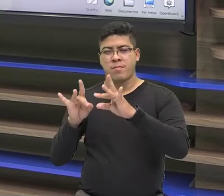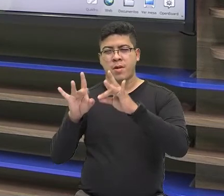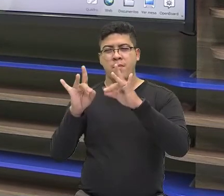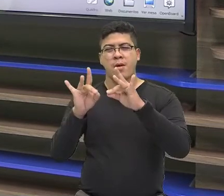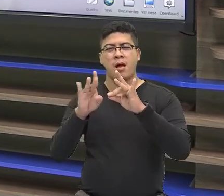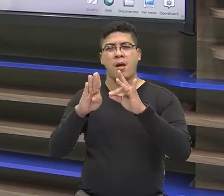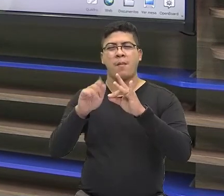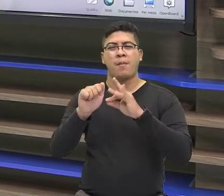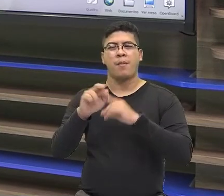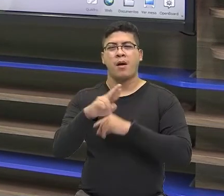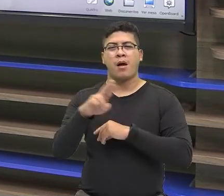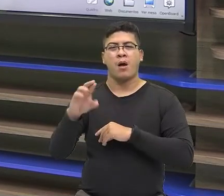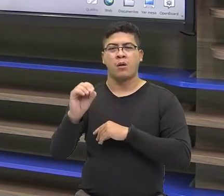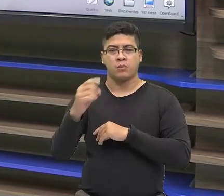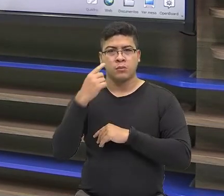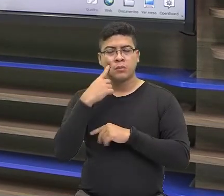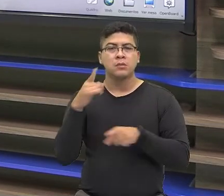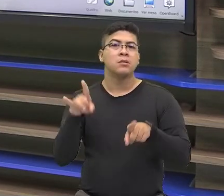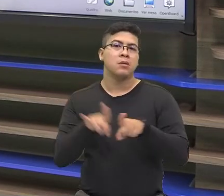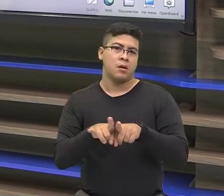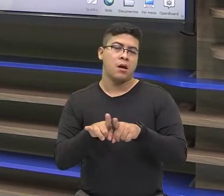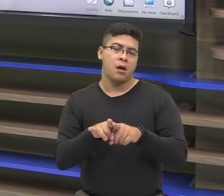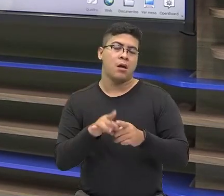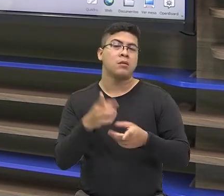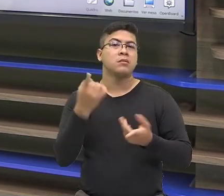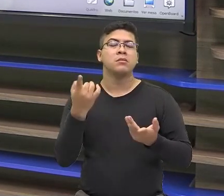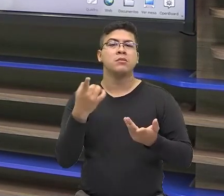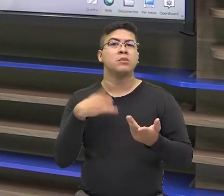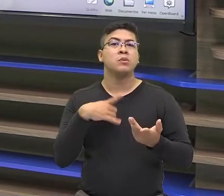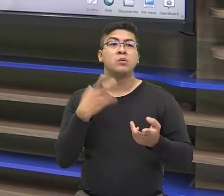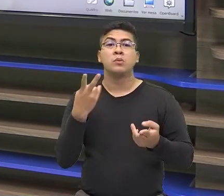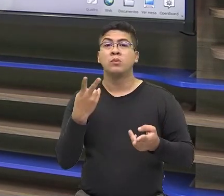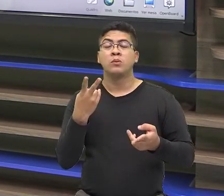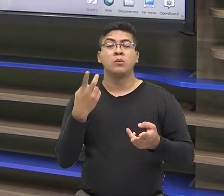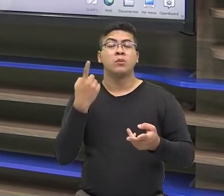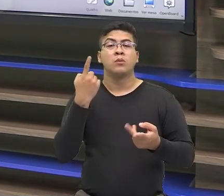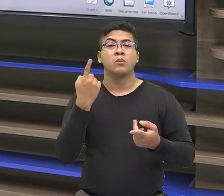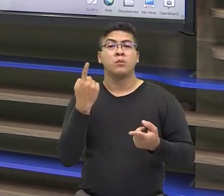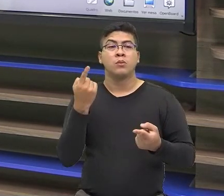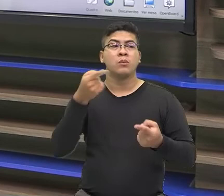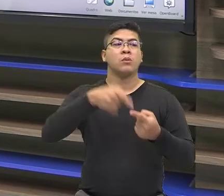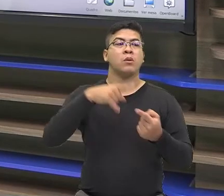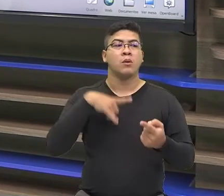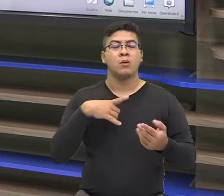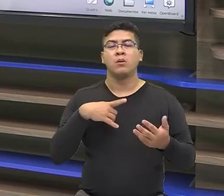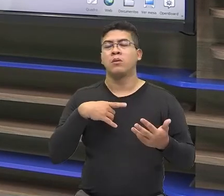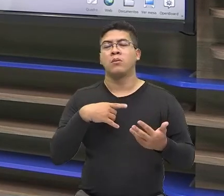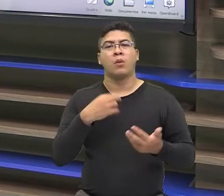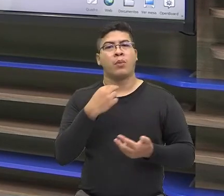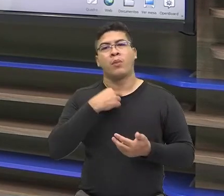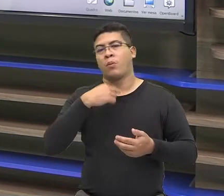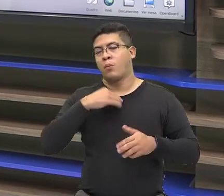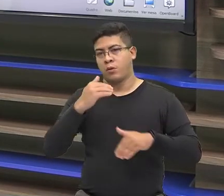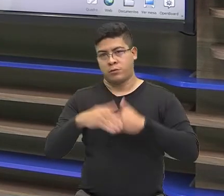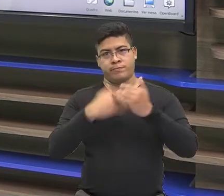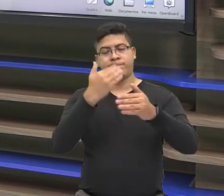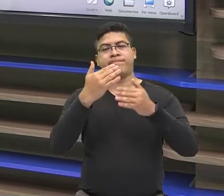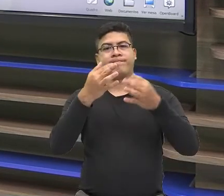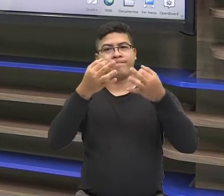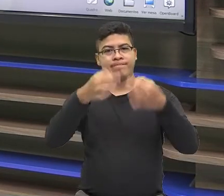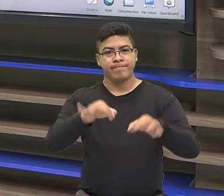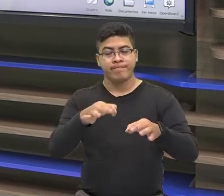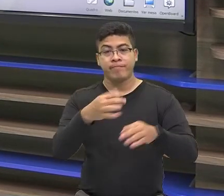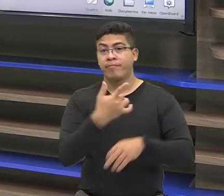faz ao povo brasileiro, a mistura que, segundo o determinismo, não pode prosperar. Muito bem.